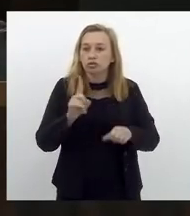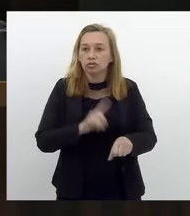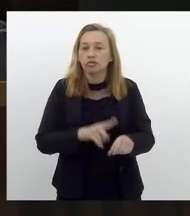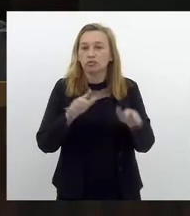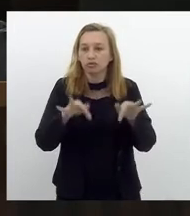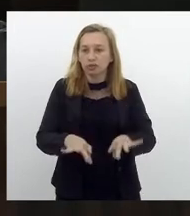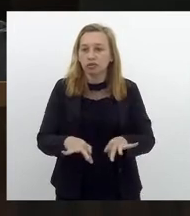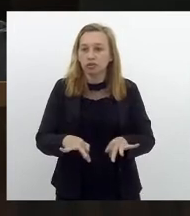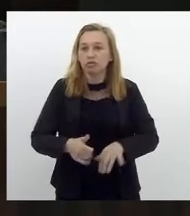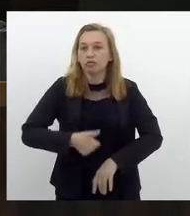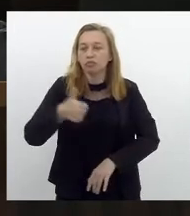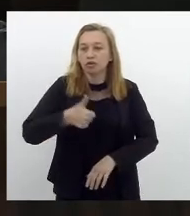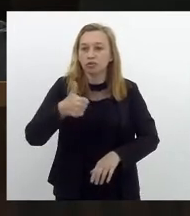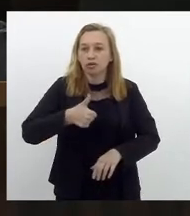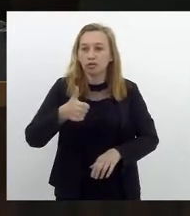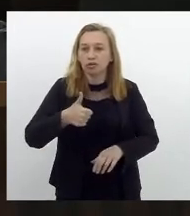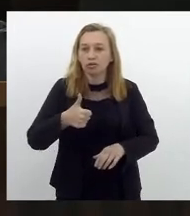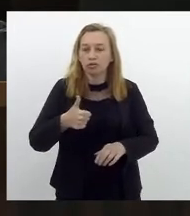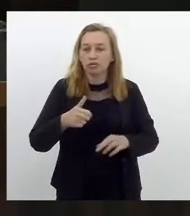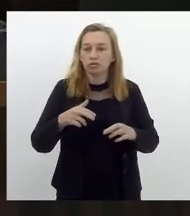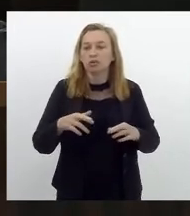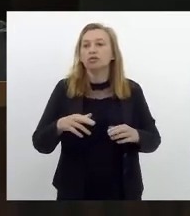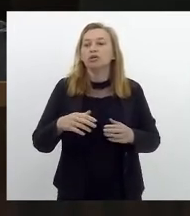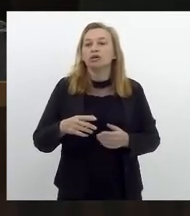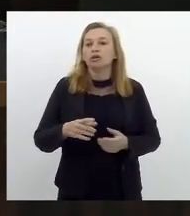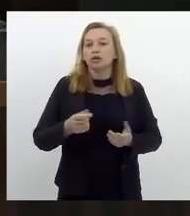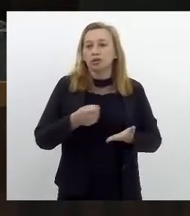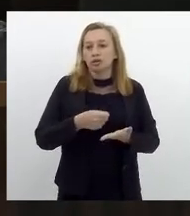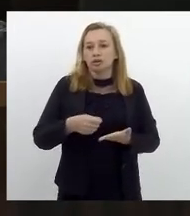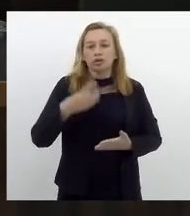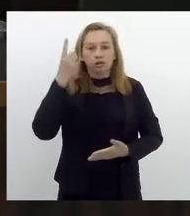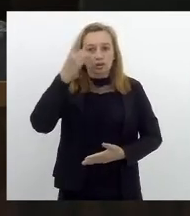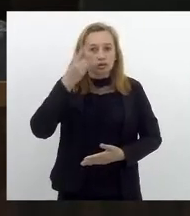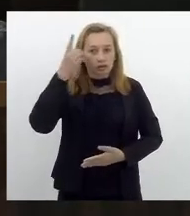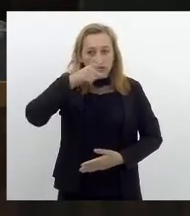expediente final. O primeiro orador inscrito é o nobre deputado Luiz Paulo.